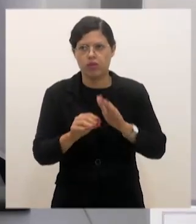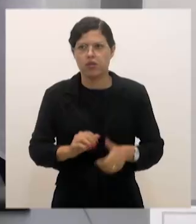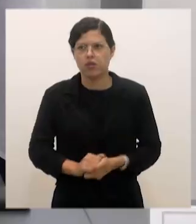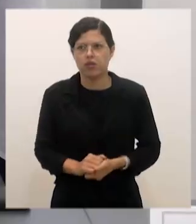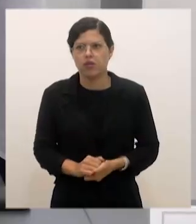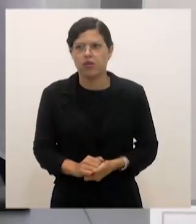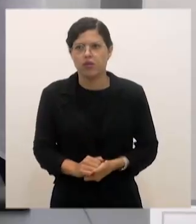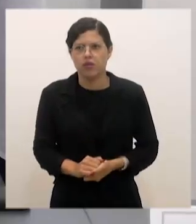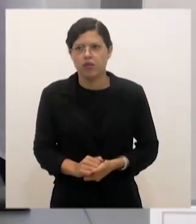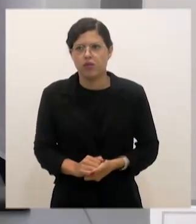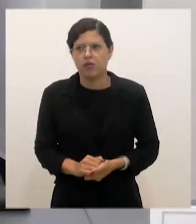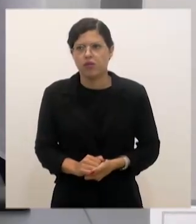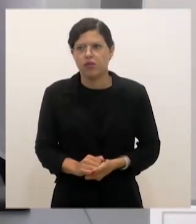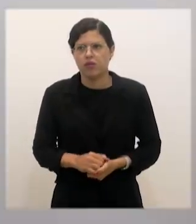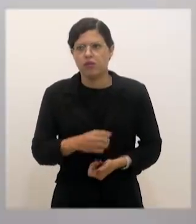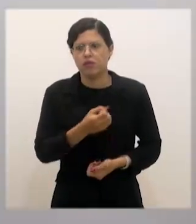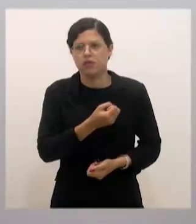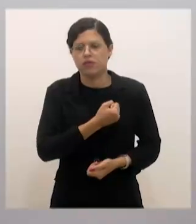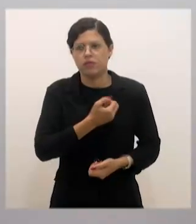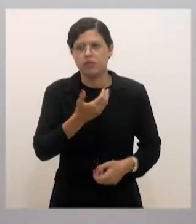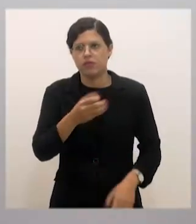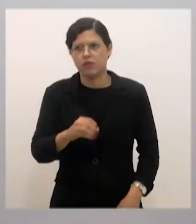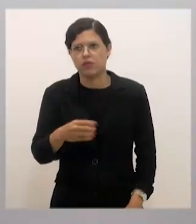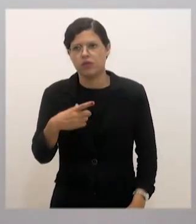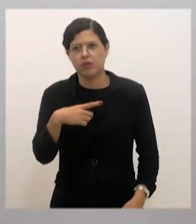10 tem uma possível